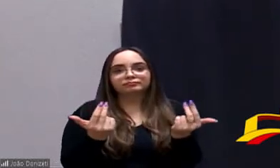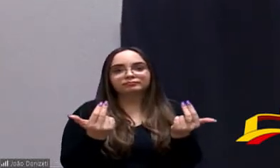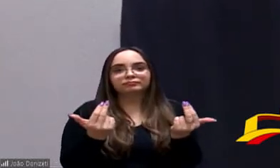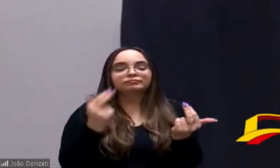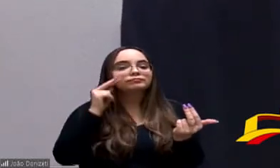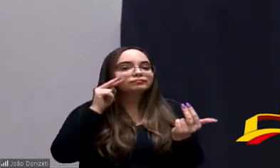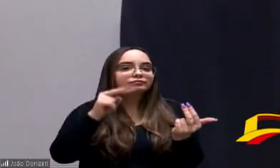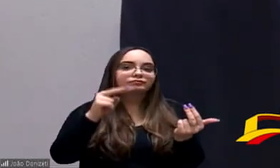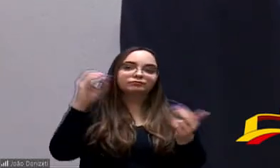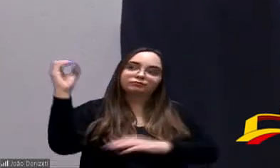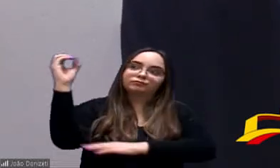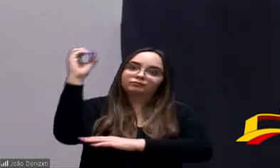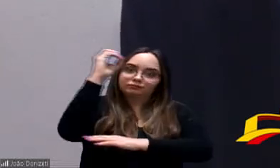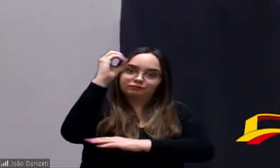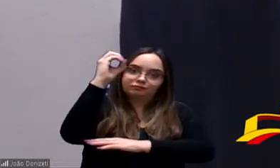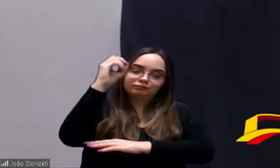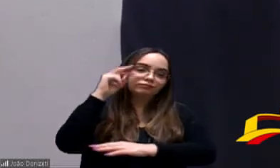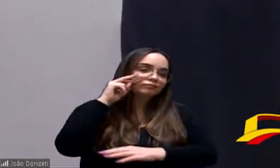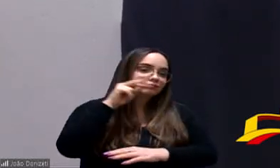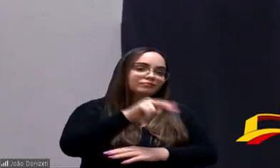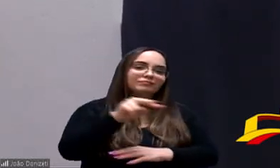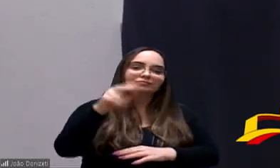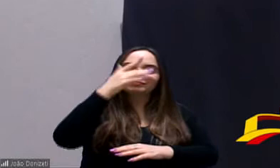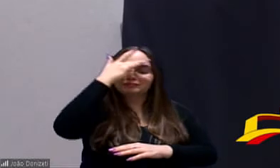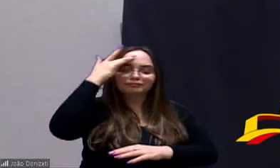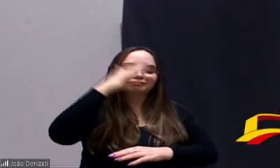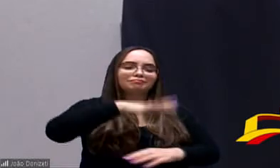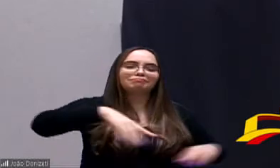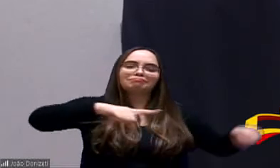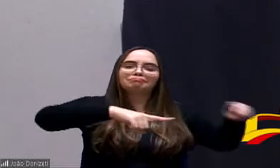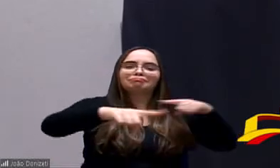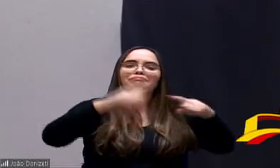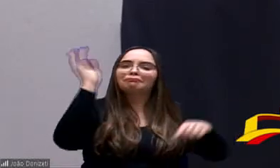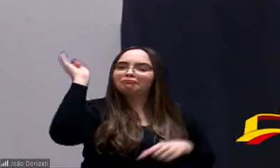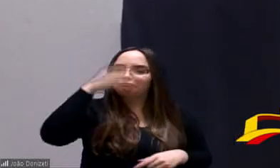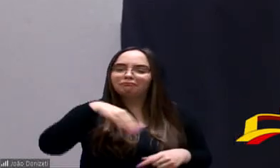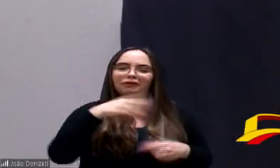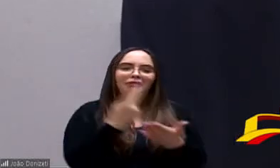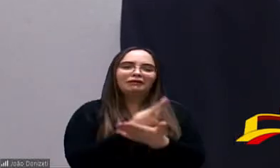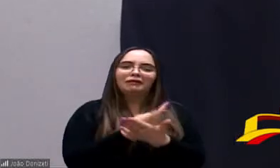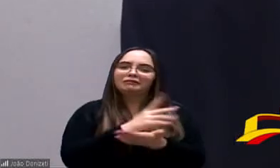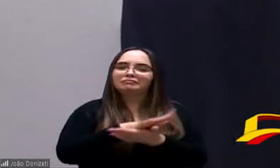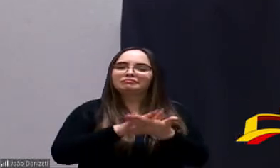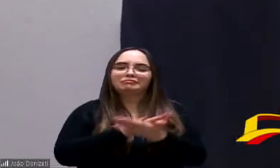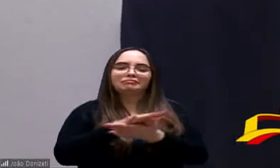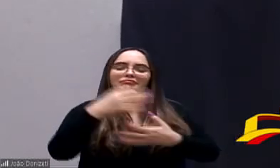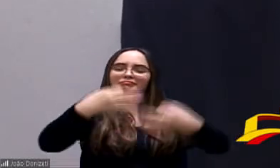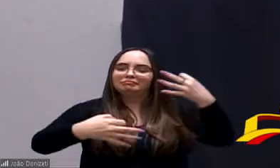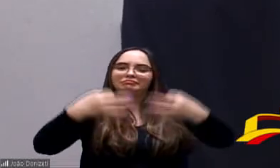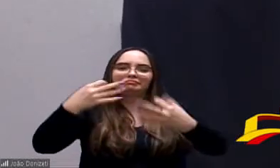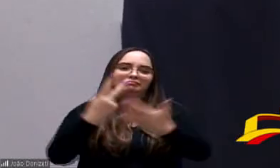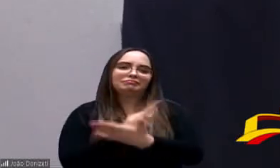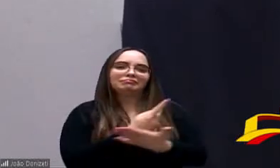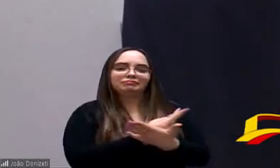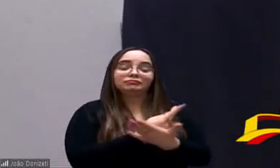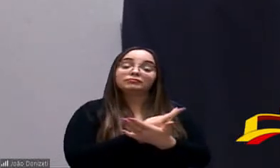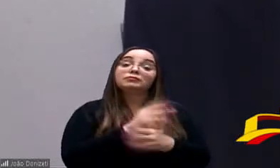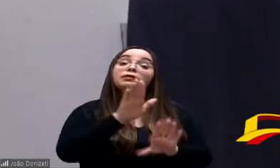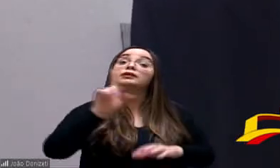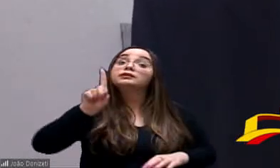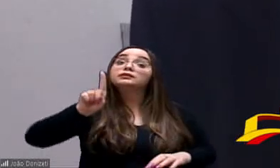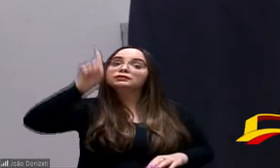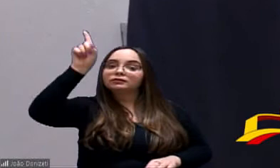que no lugar do juízo reinava a maldade e no lugar da justiça a maldade ainda. Então disse comigo: Deus julgará o justo e